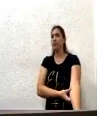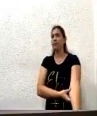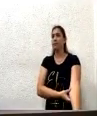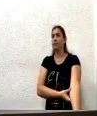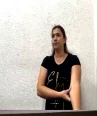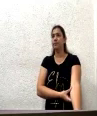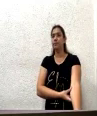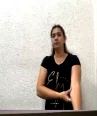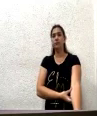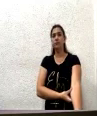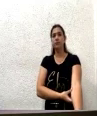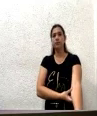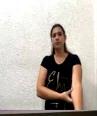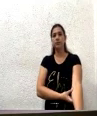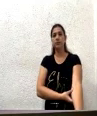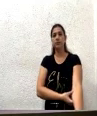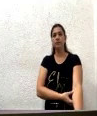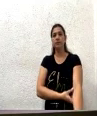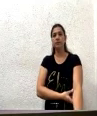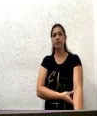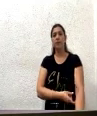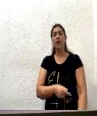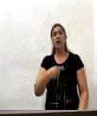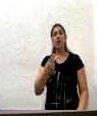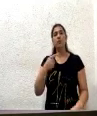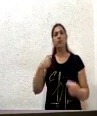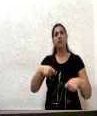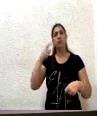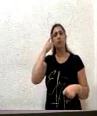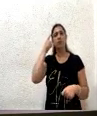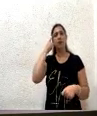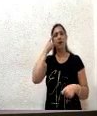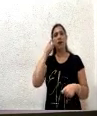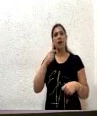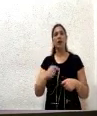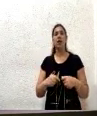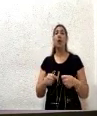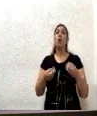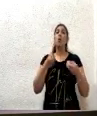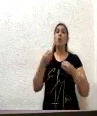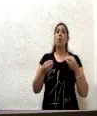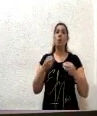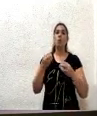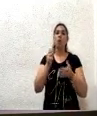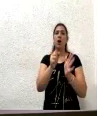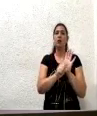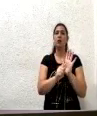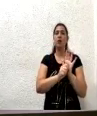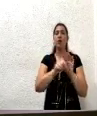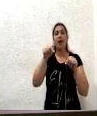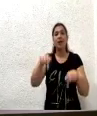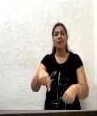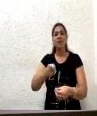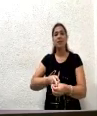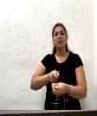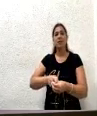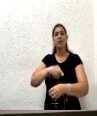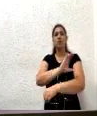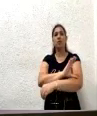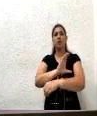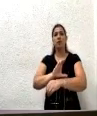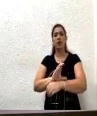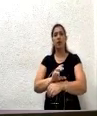falar para a gente, não sei se o assunto é referencial, mas vai poder falar para a gente sobre a condição das drogas no nosso município, todo o trabalho da